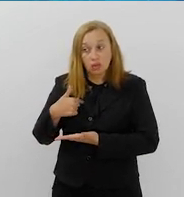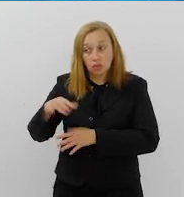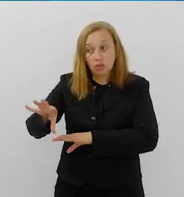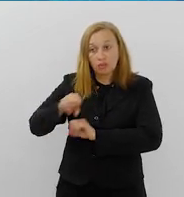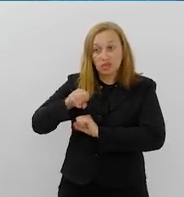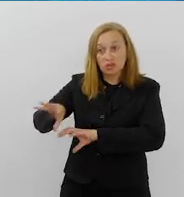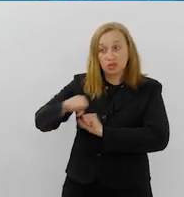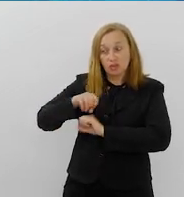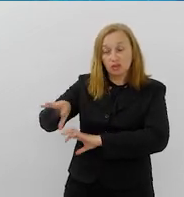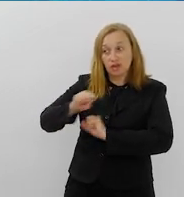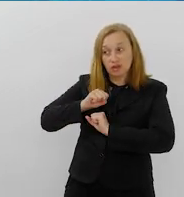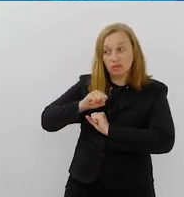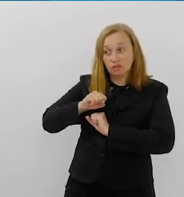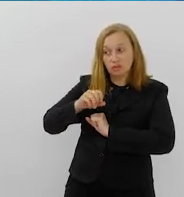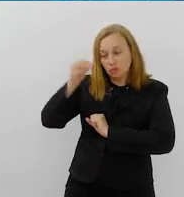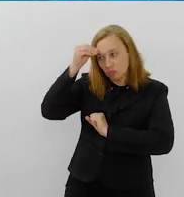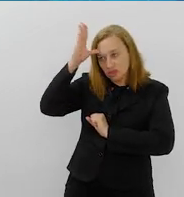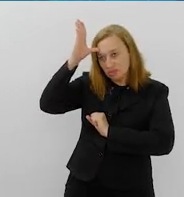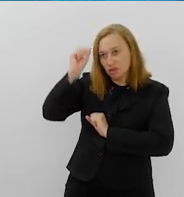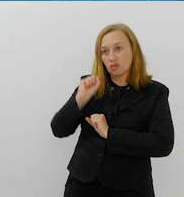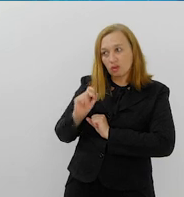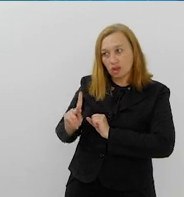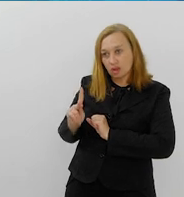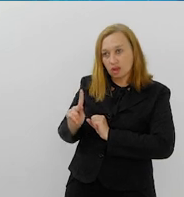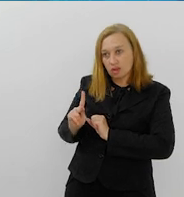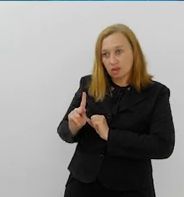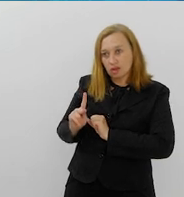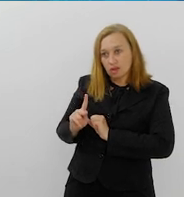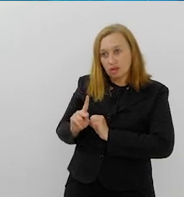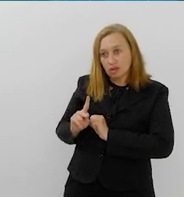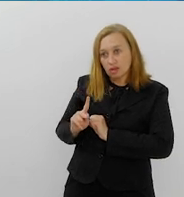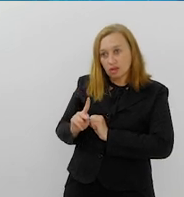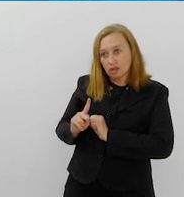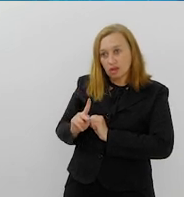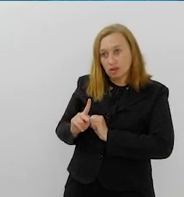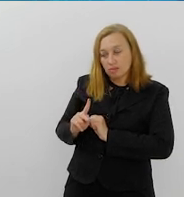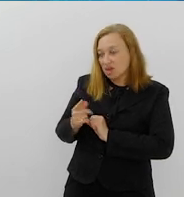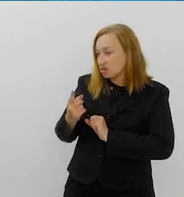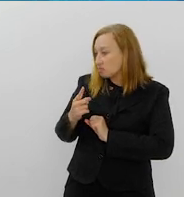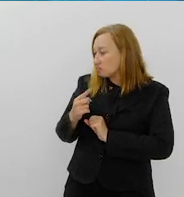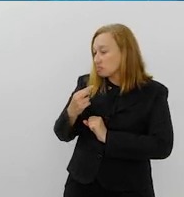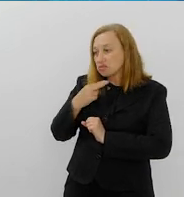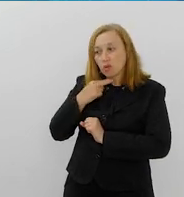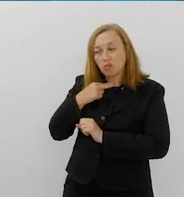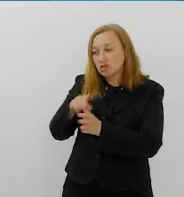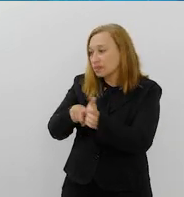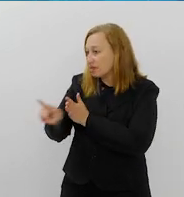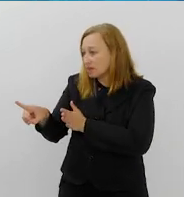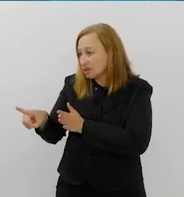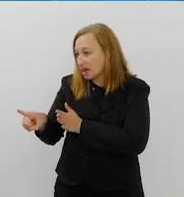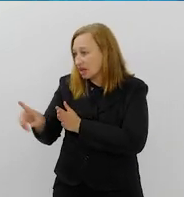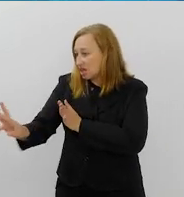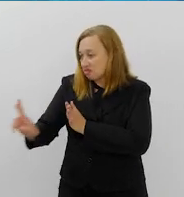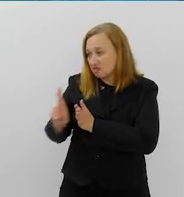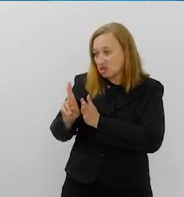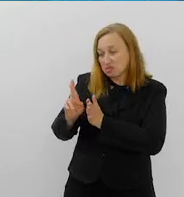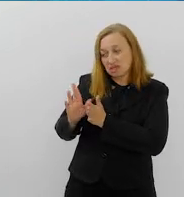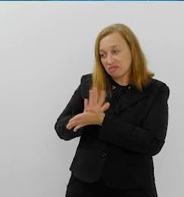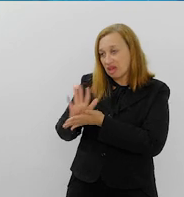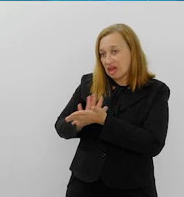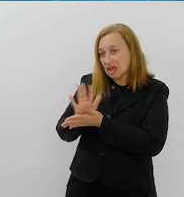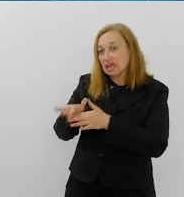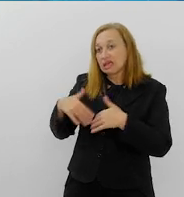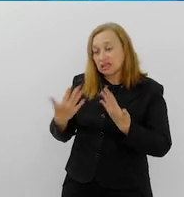estou consumindo um conhecimento ali. Ok. Só que eu não posso perguntar para aquele conhecimento, ele não vai me